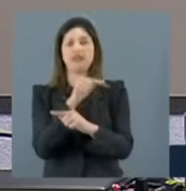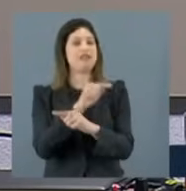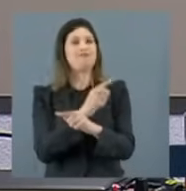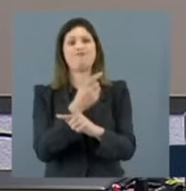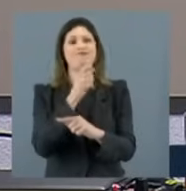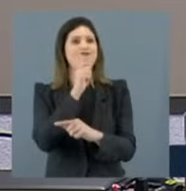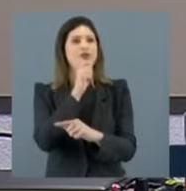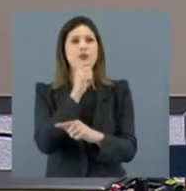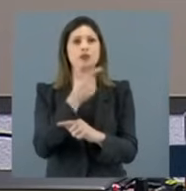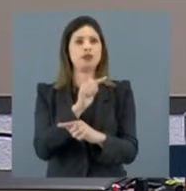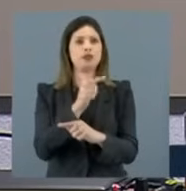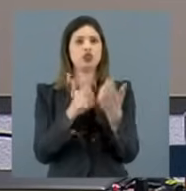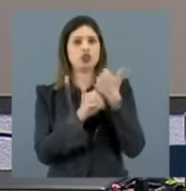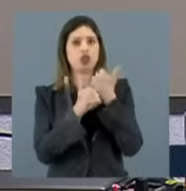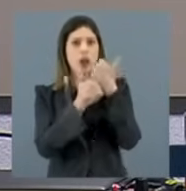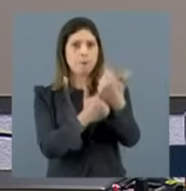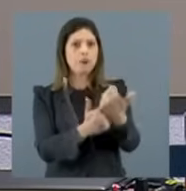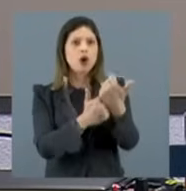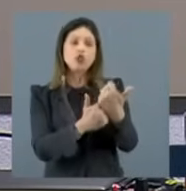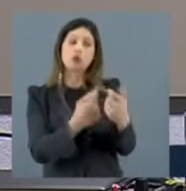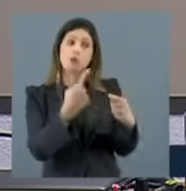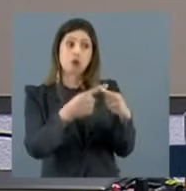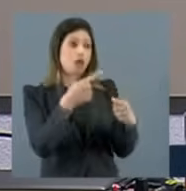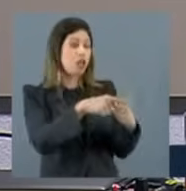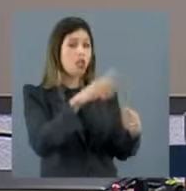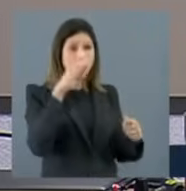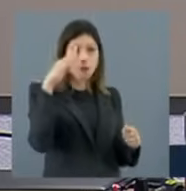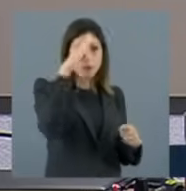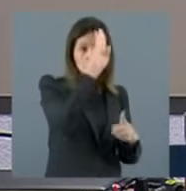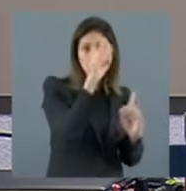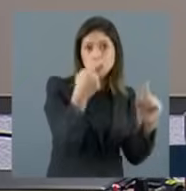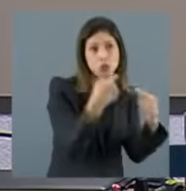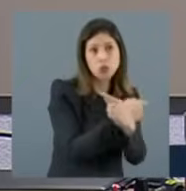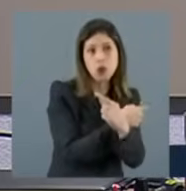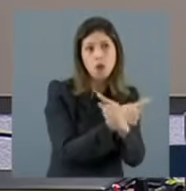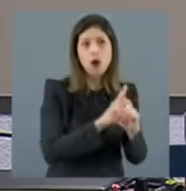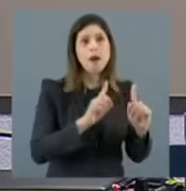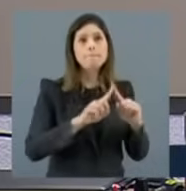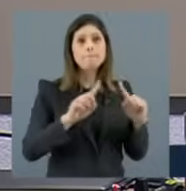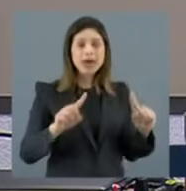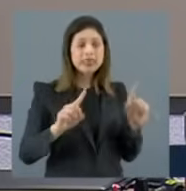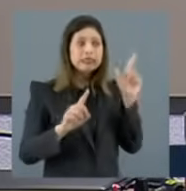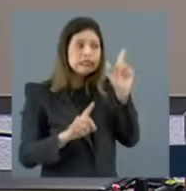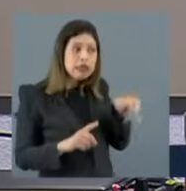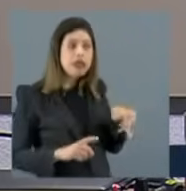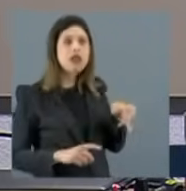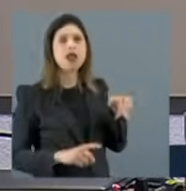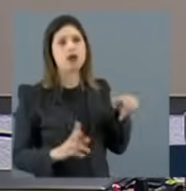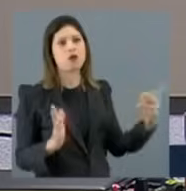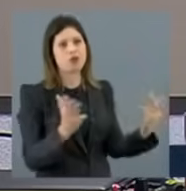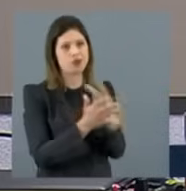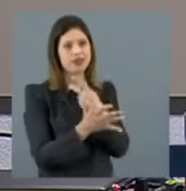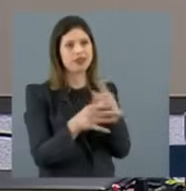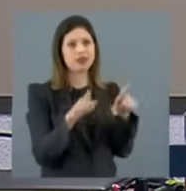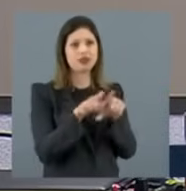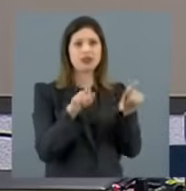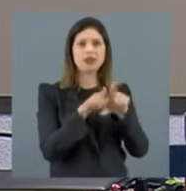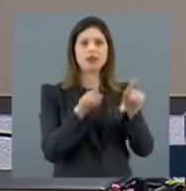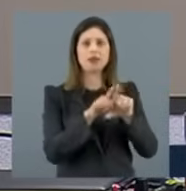pecha de bolsonarista. Mas ele foi censurado no